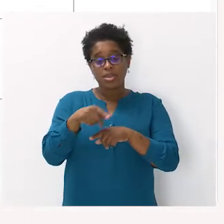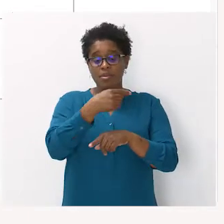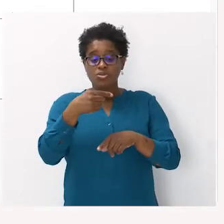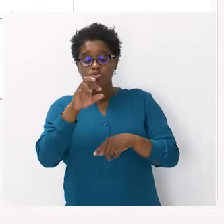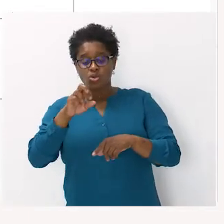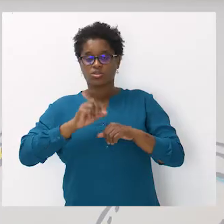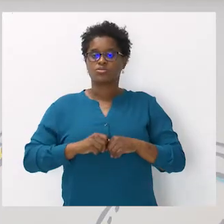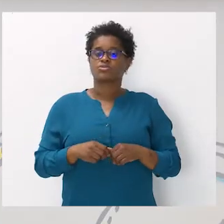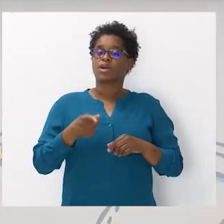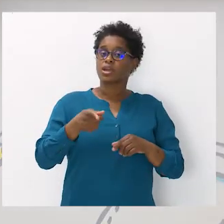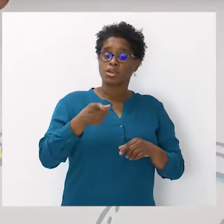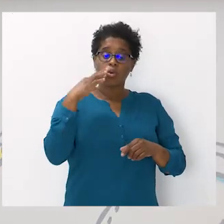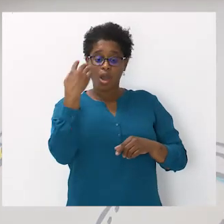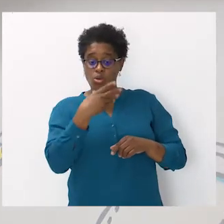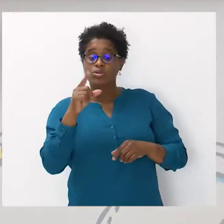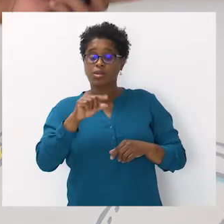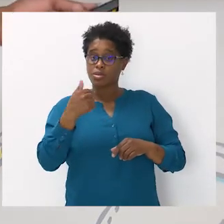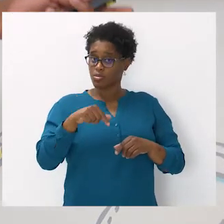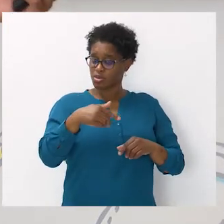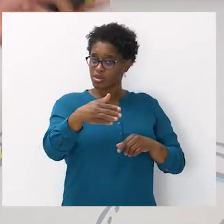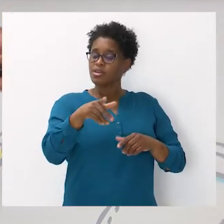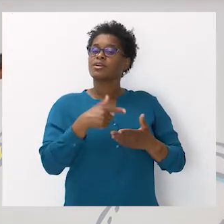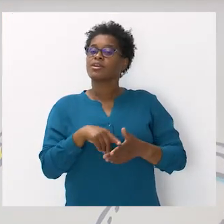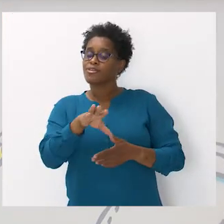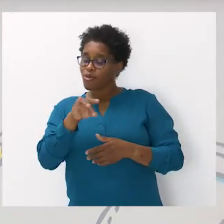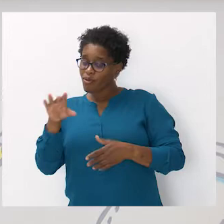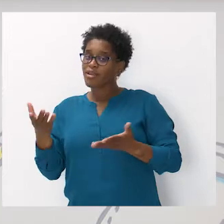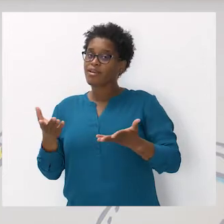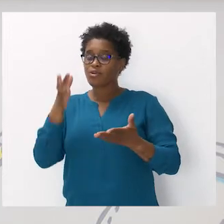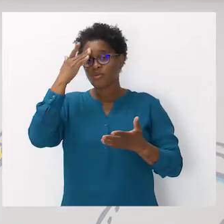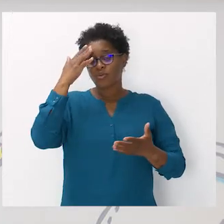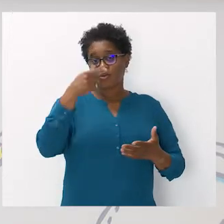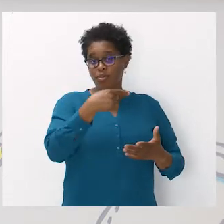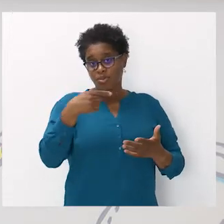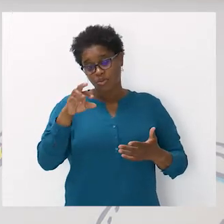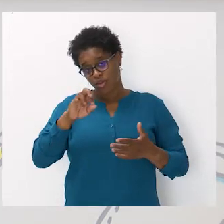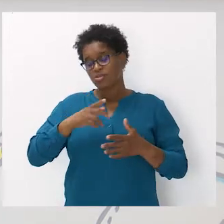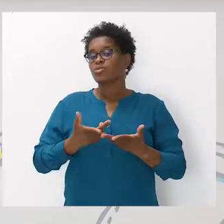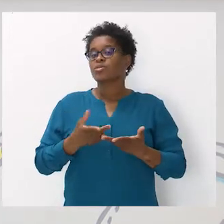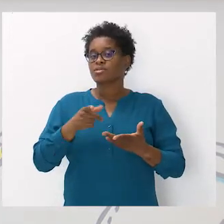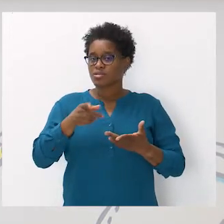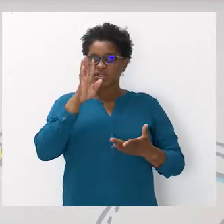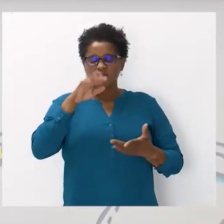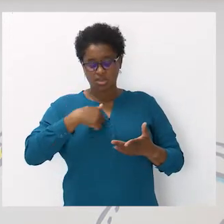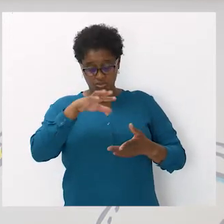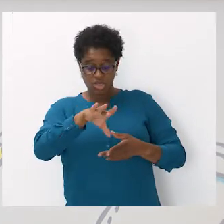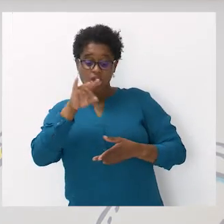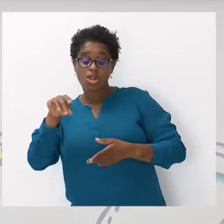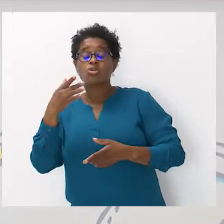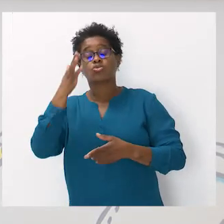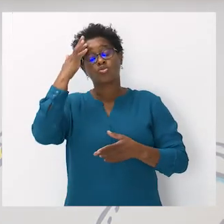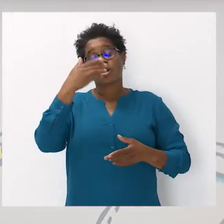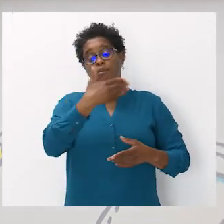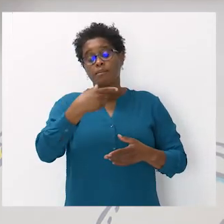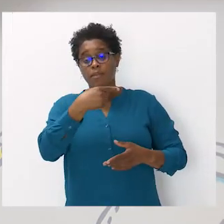menos 8. Bom, aqui o aluno também poderia escolher o número menos 8, pois se eu escolher o número menos